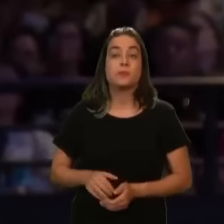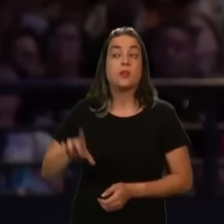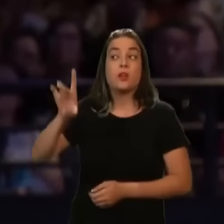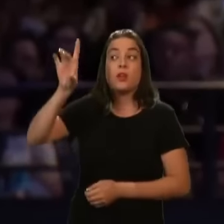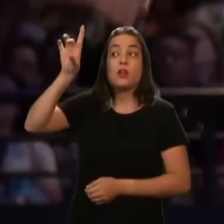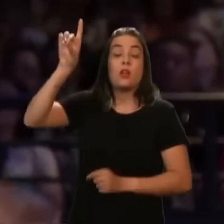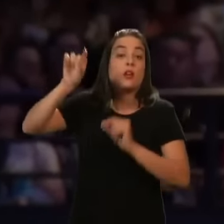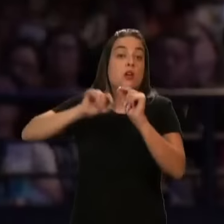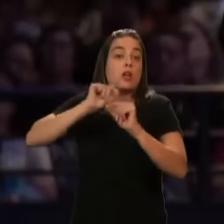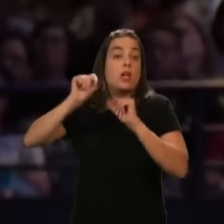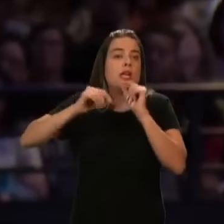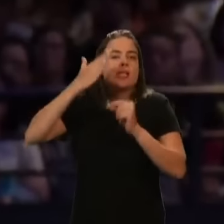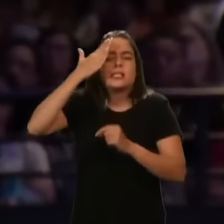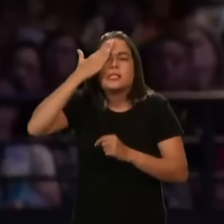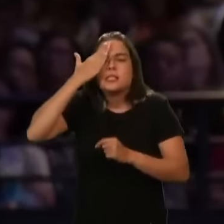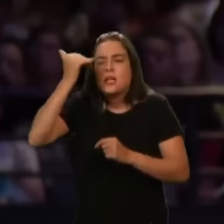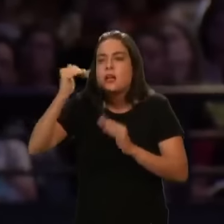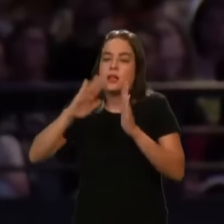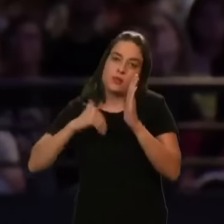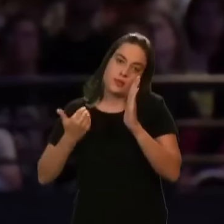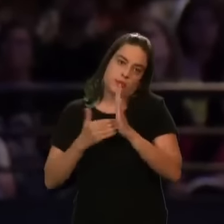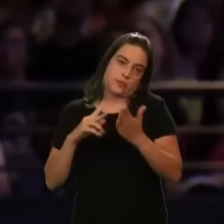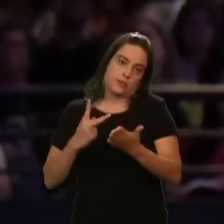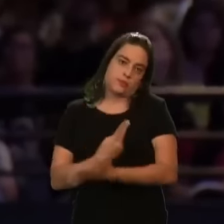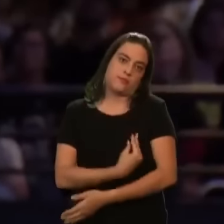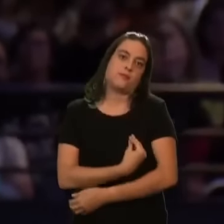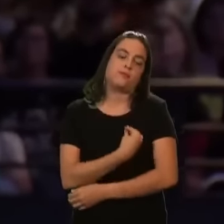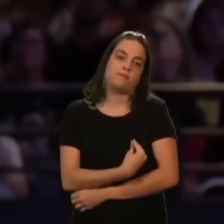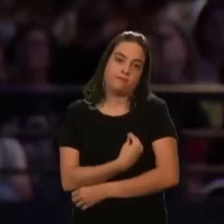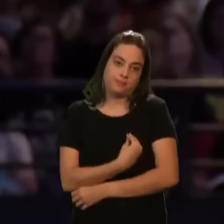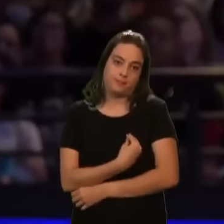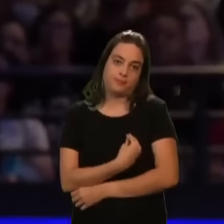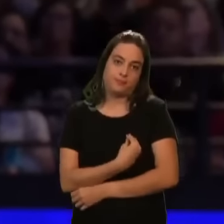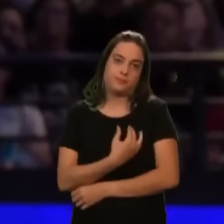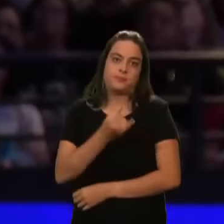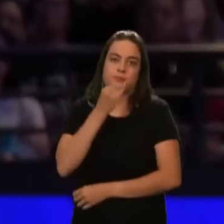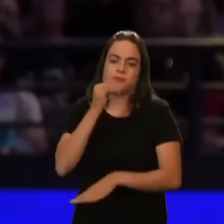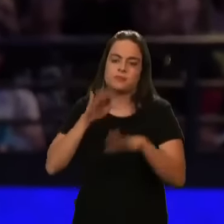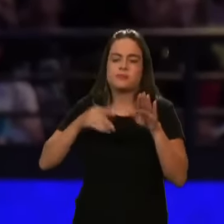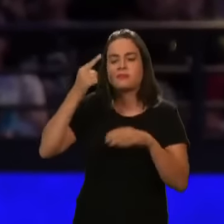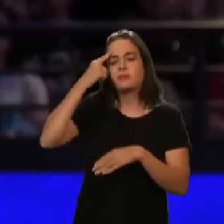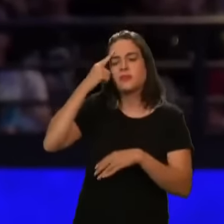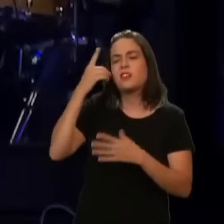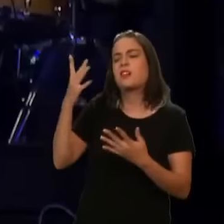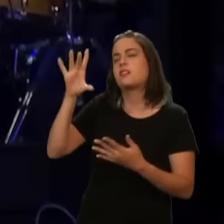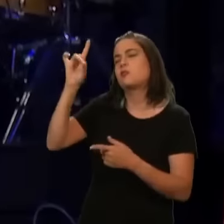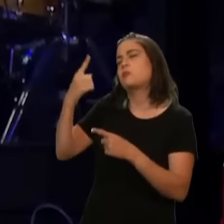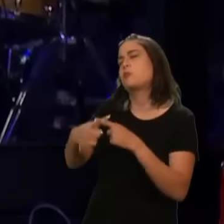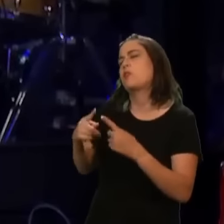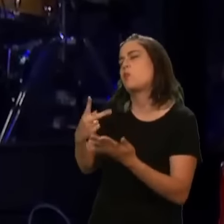que acompanhou tudo que a gente viveu. Às vezes a gente fala: Deus, por que o Senhor deixou isso acontecer comigo?